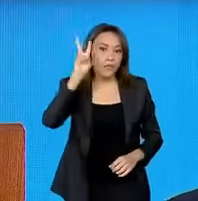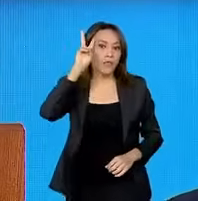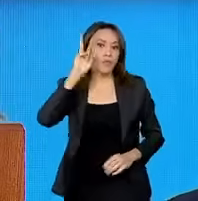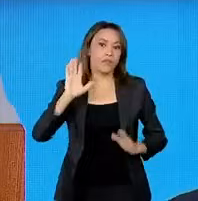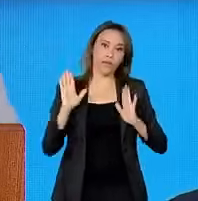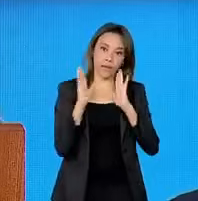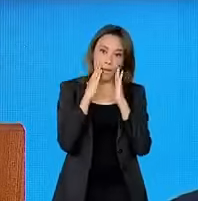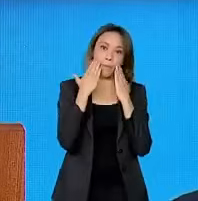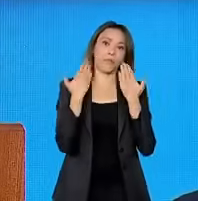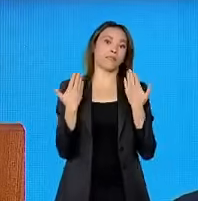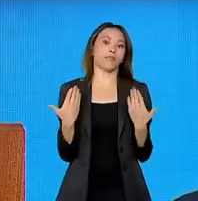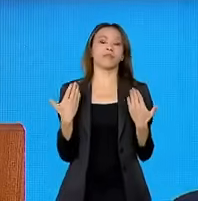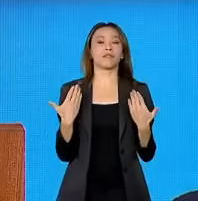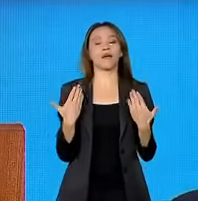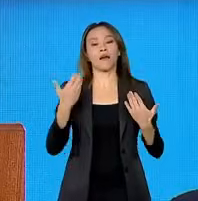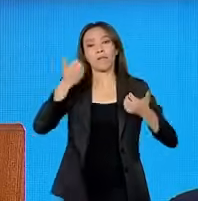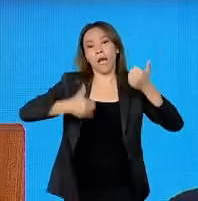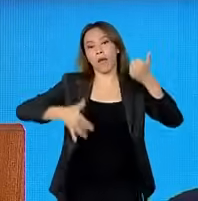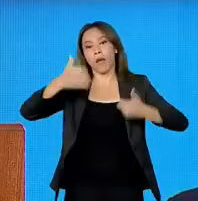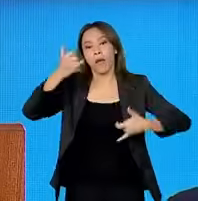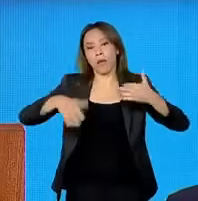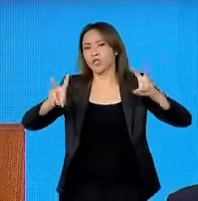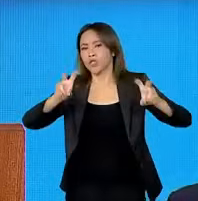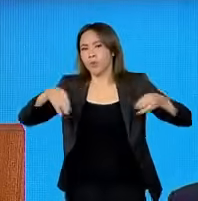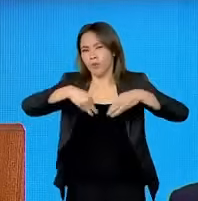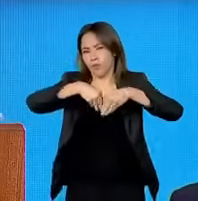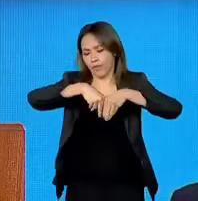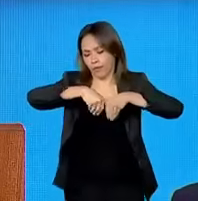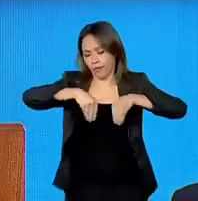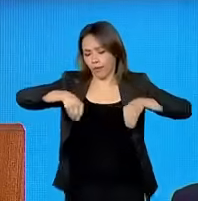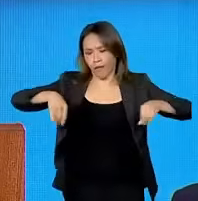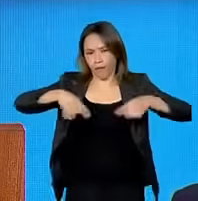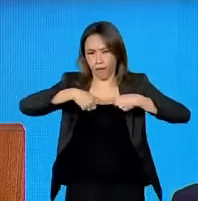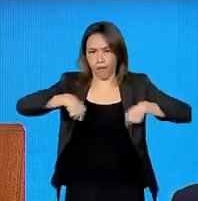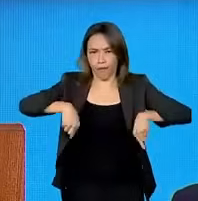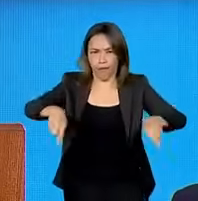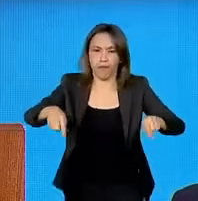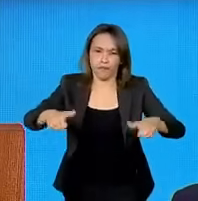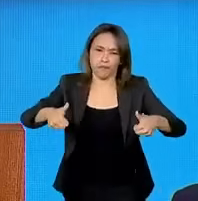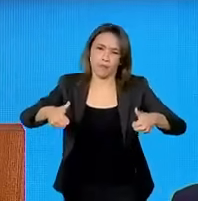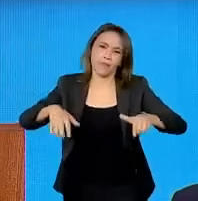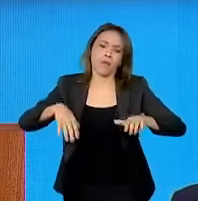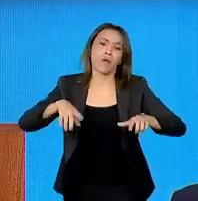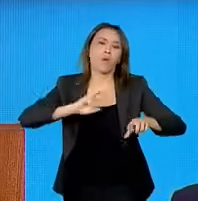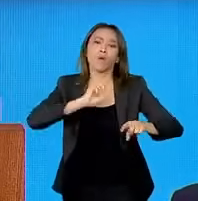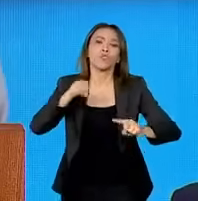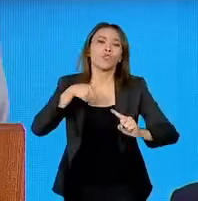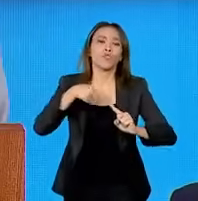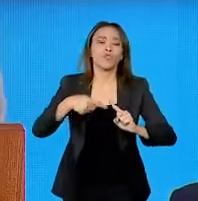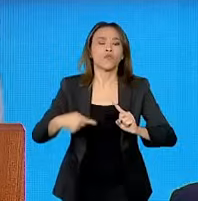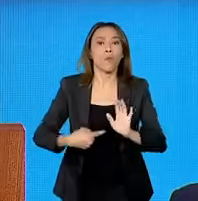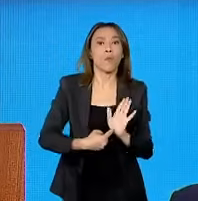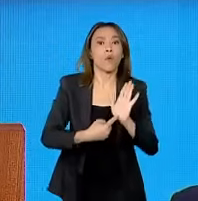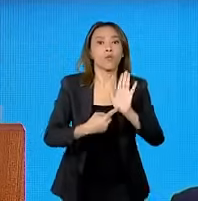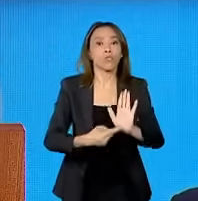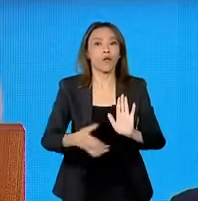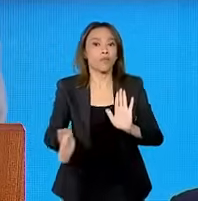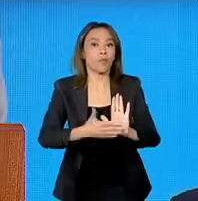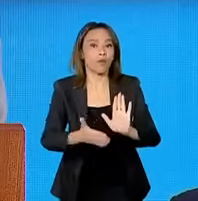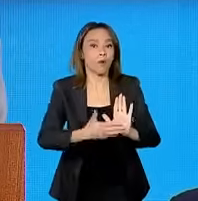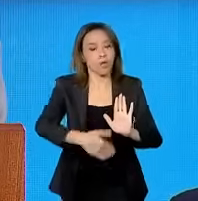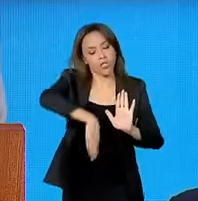de terras que eu pedi para que apresentasse. A ideia básica é tentar apresentar um pacote de